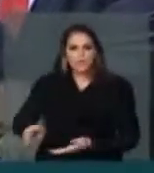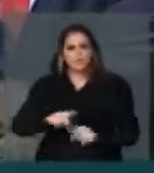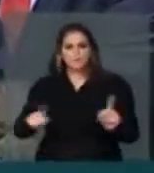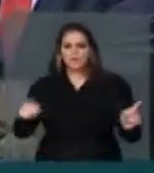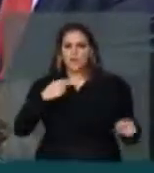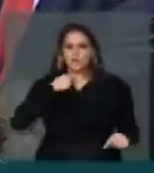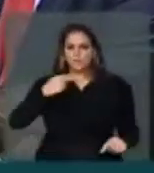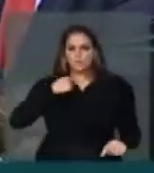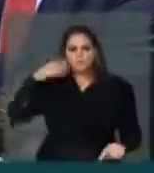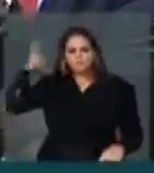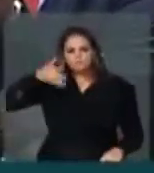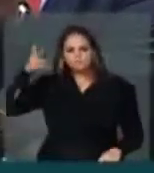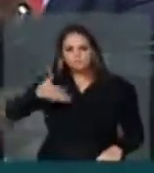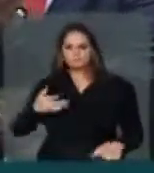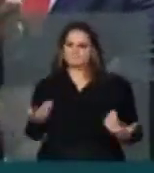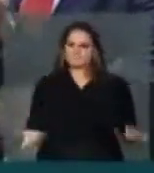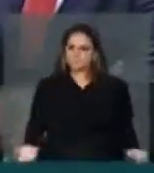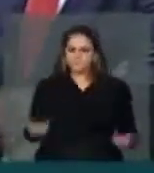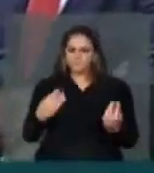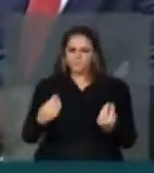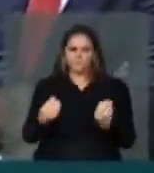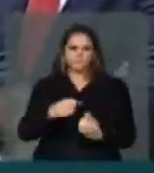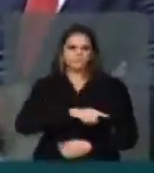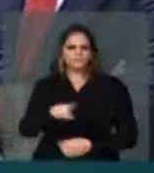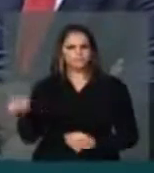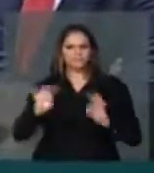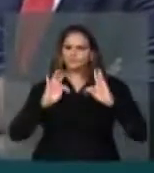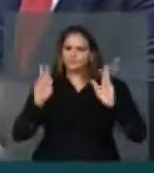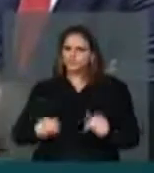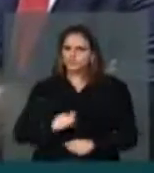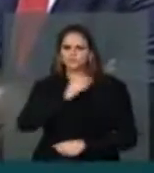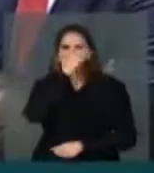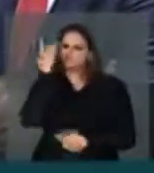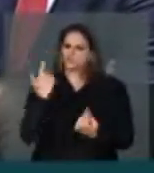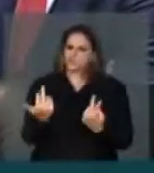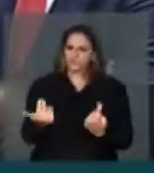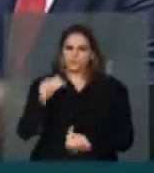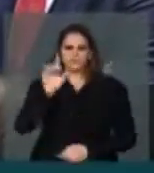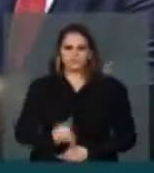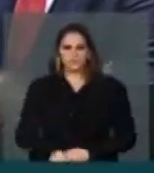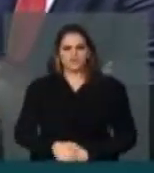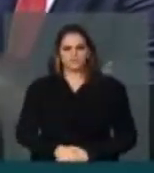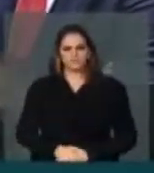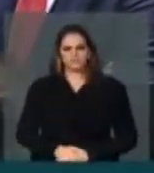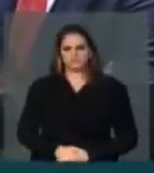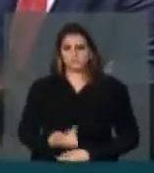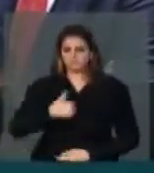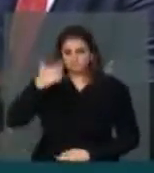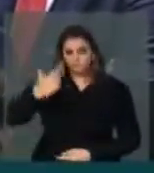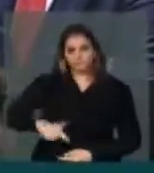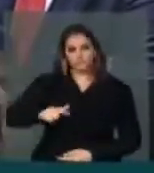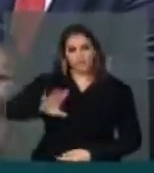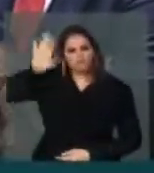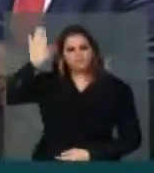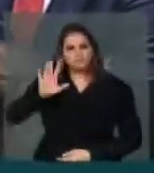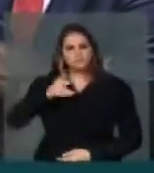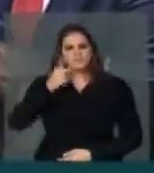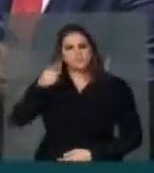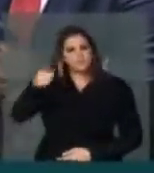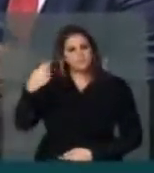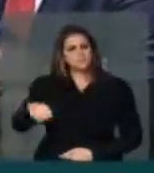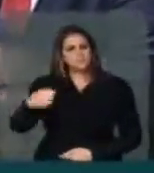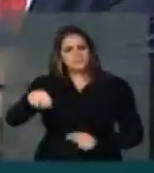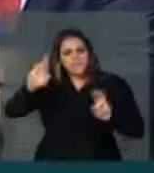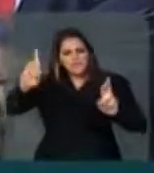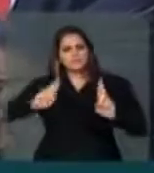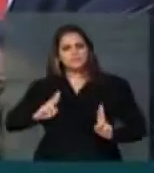palavra. E isso vale para todos os parlamentares de todos os partidos. Portanto, eu reitero na minha questão de ordem que Vossa Excelência deve respeitar